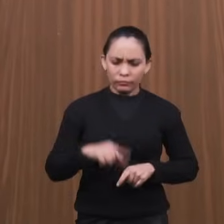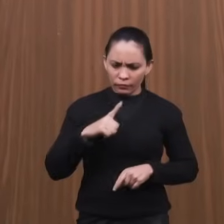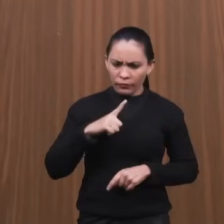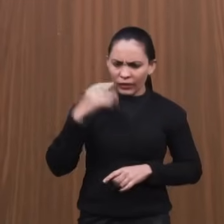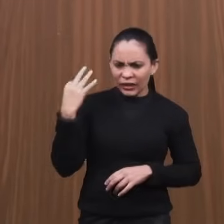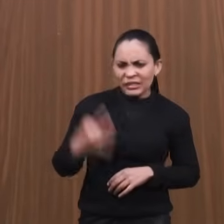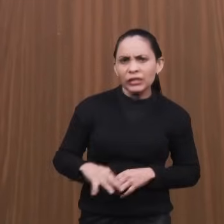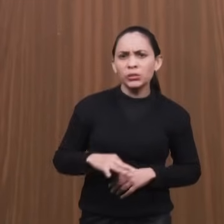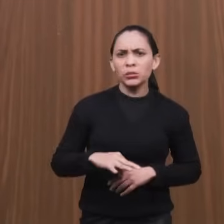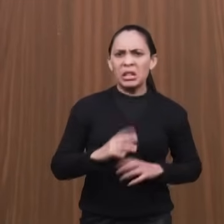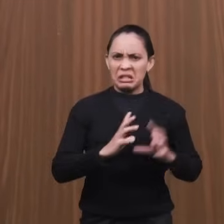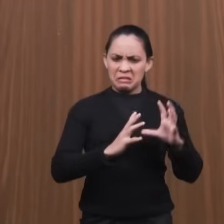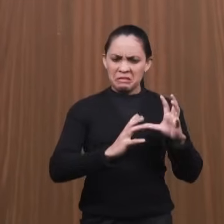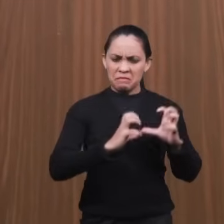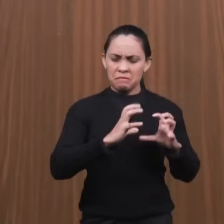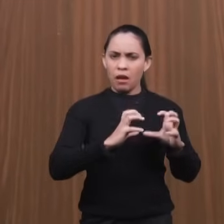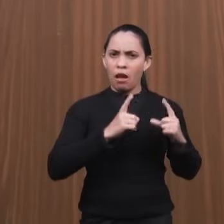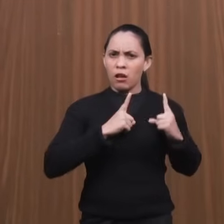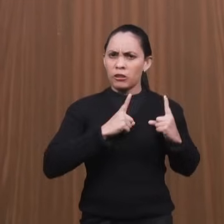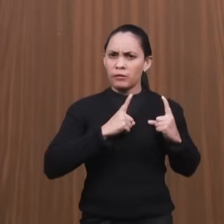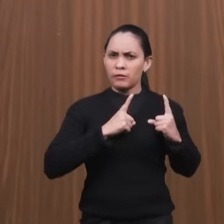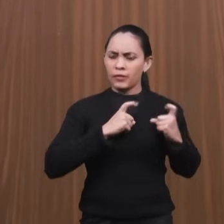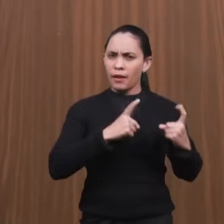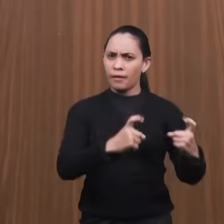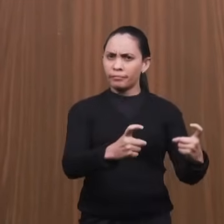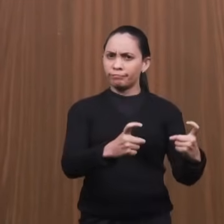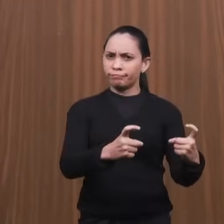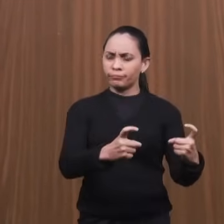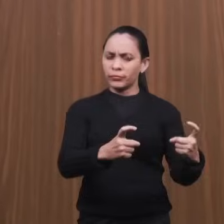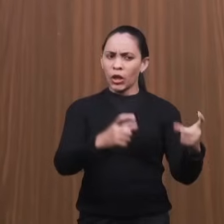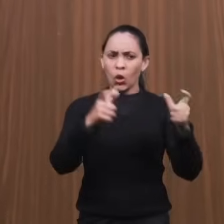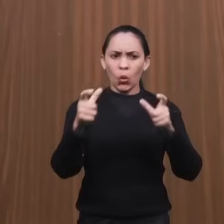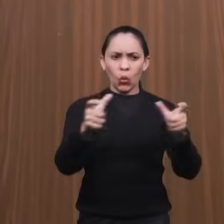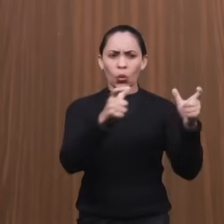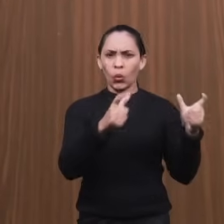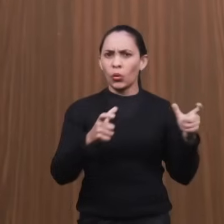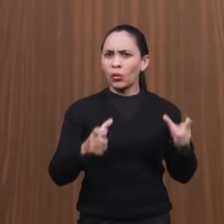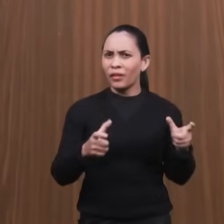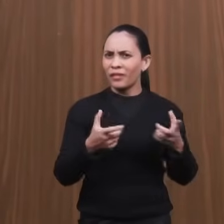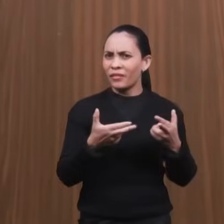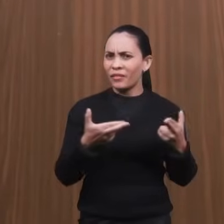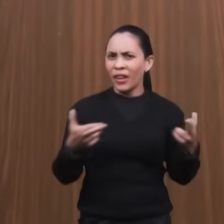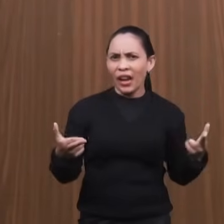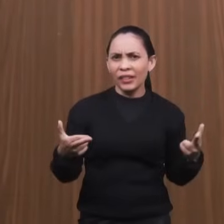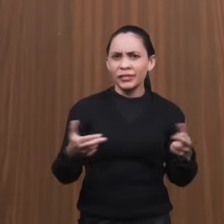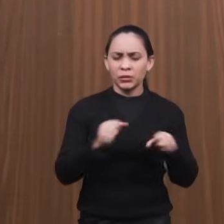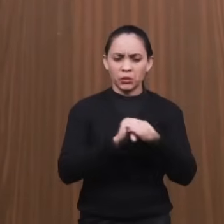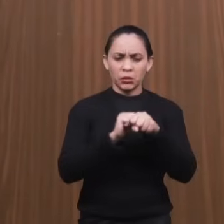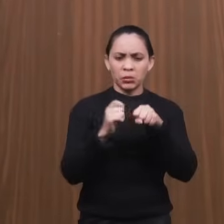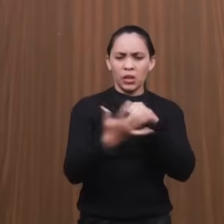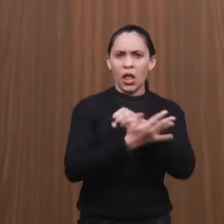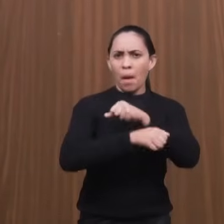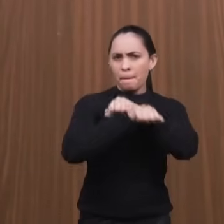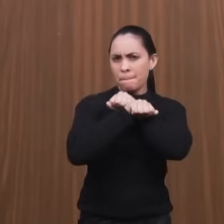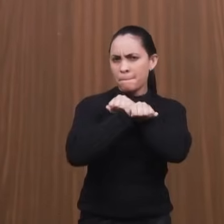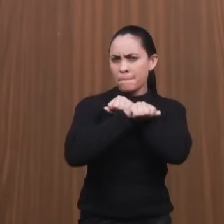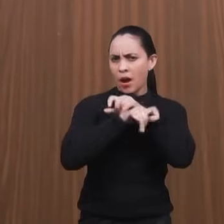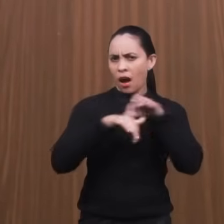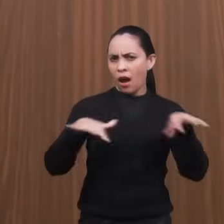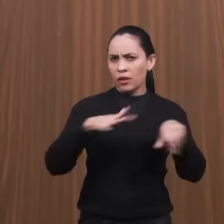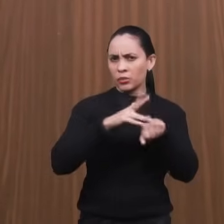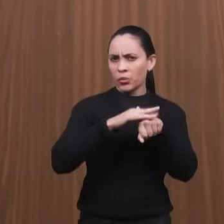Guerras, aonde estão? Toda parte. Pestes, doenças sem cura,